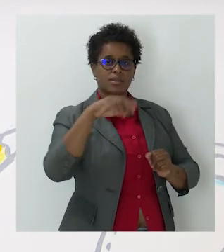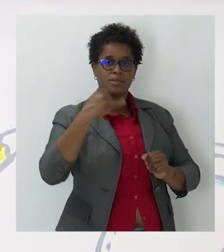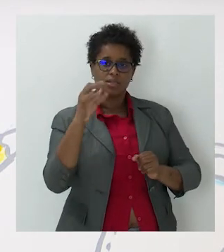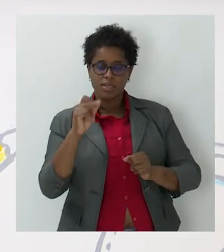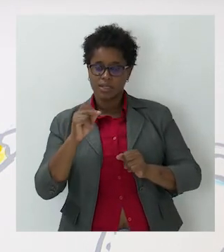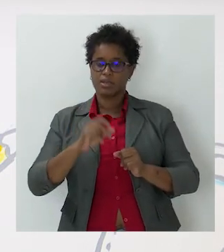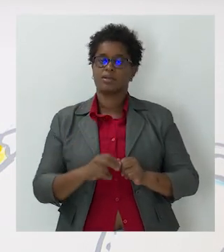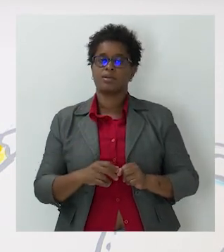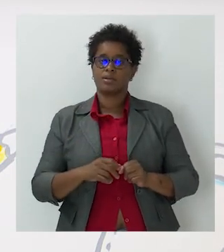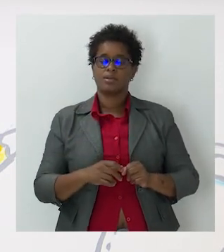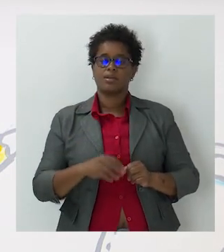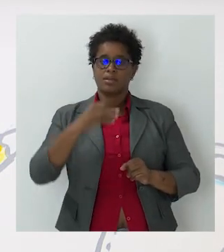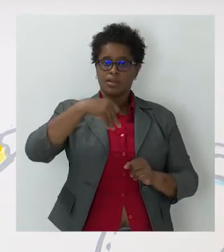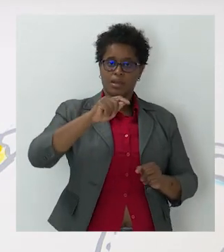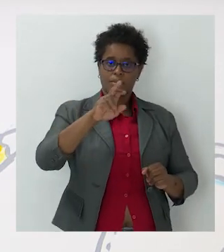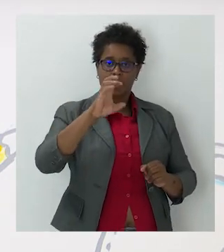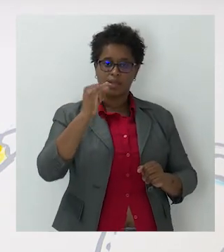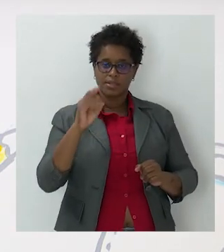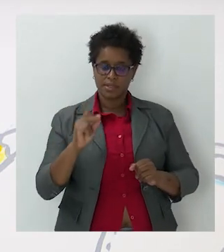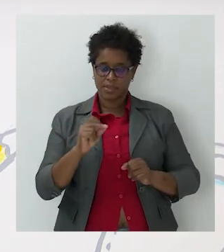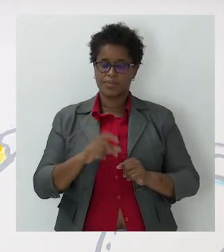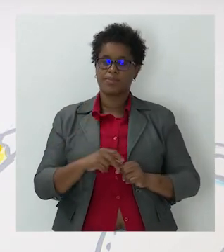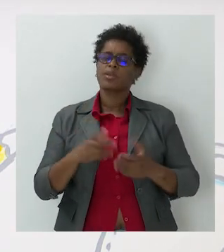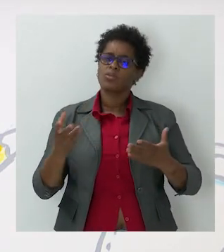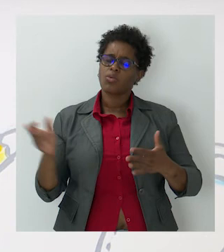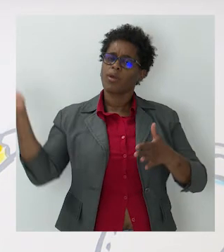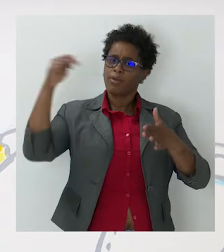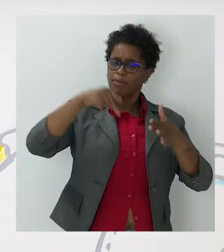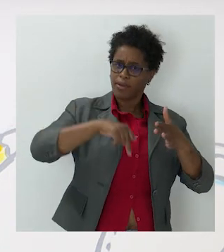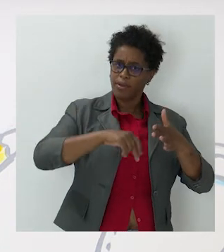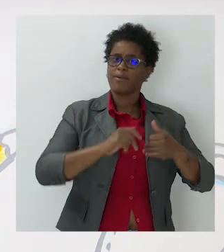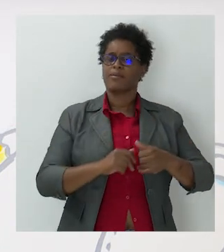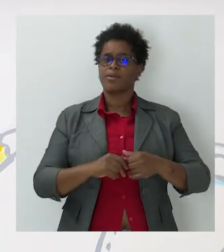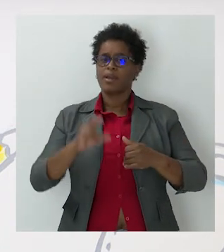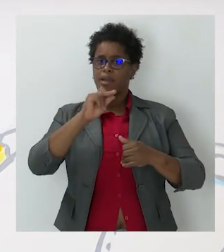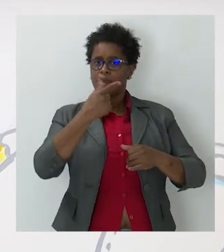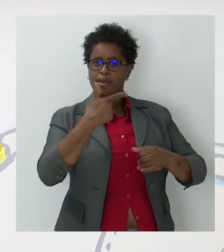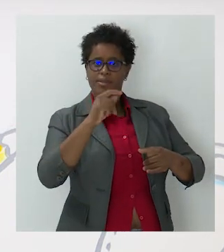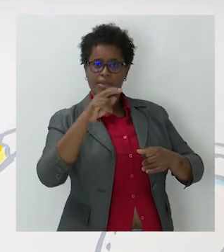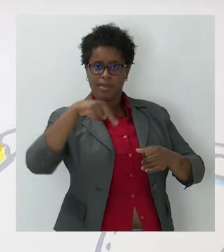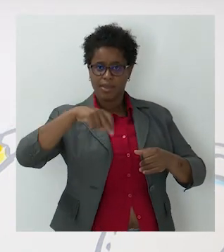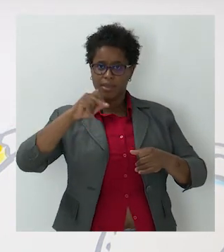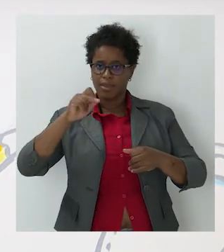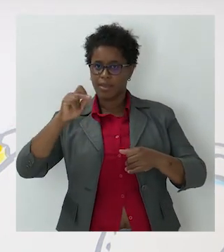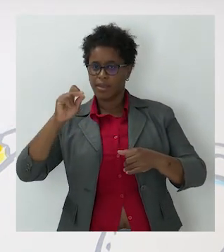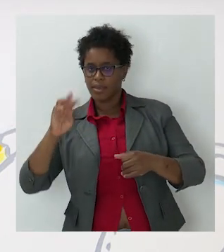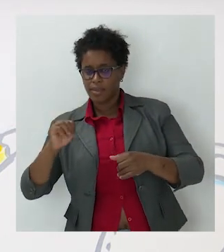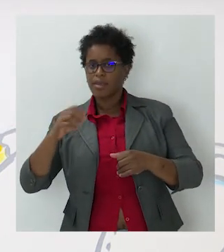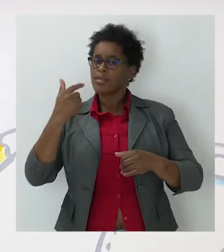da Pérsia, invadiu Atenas